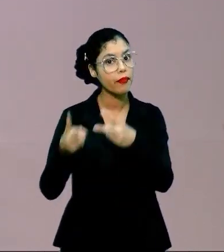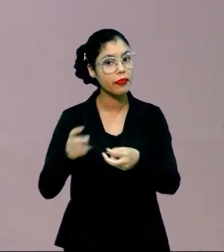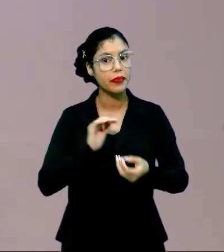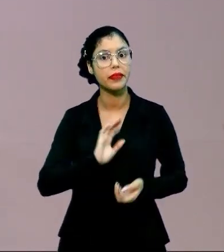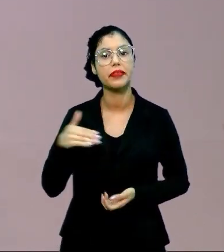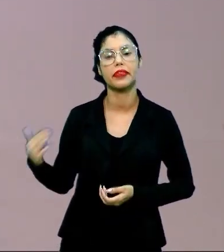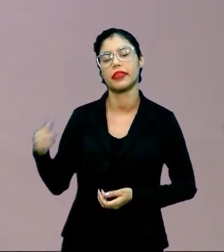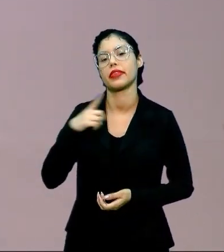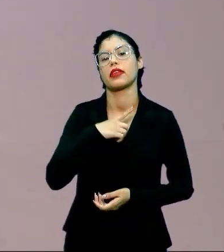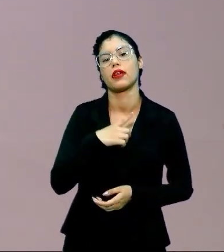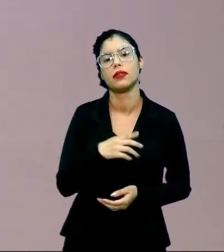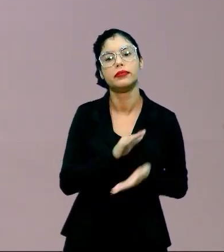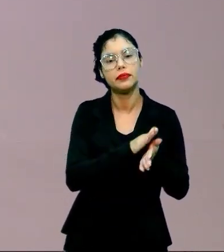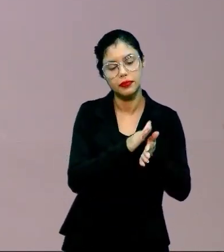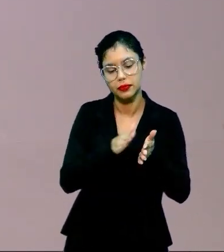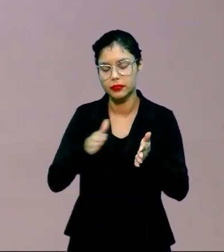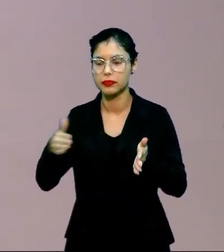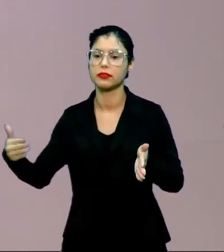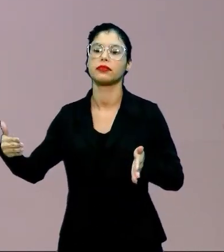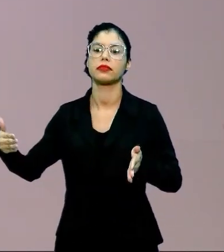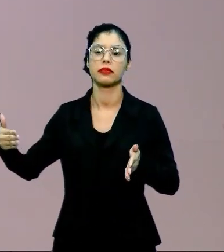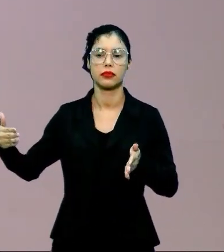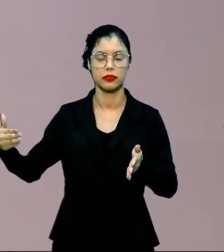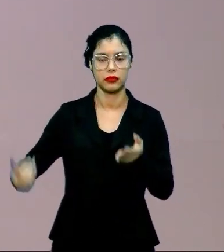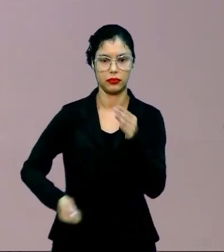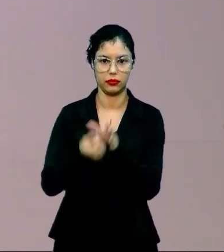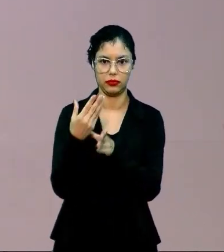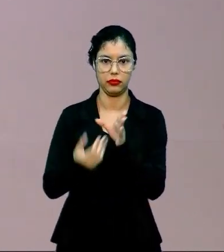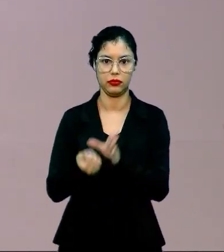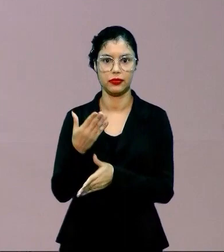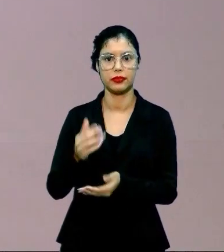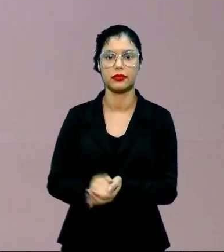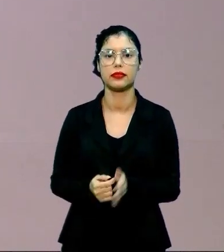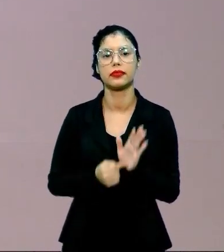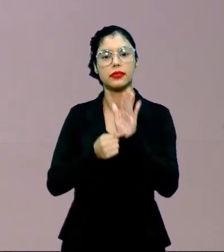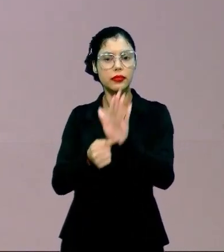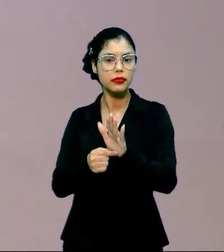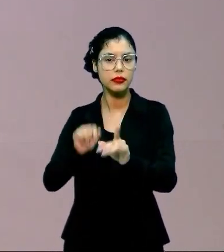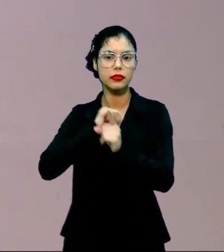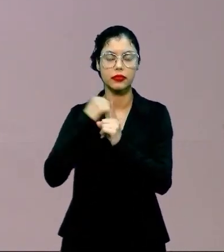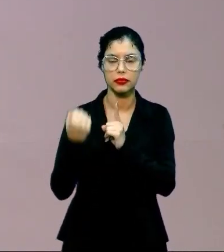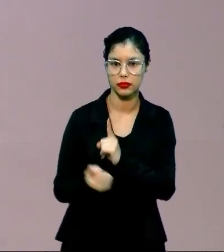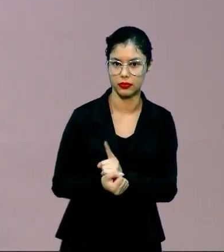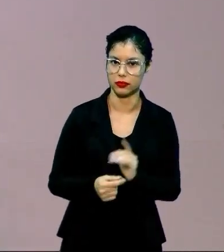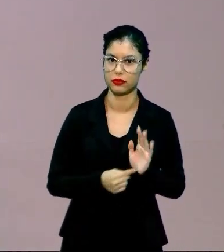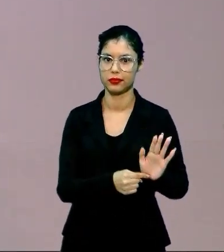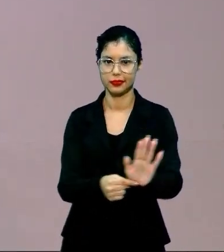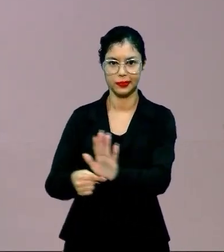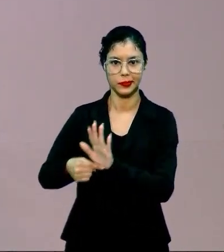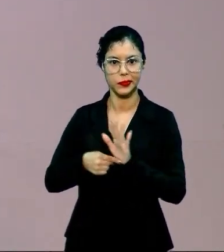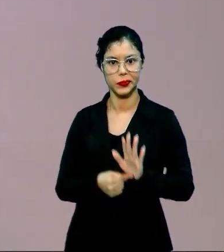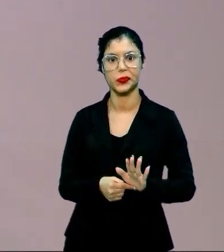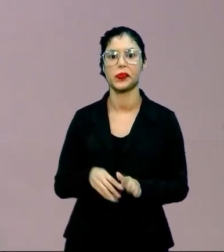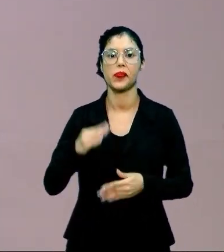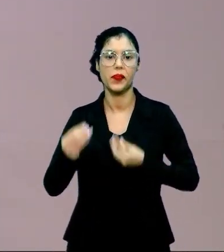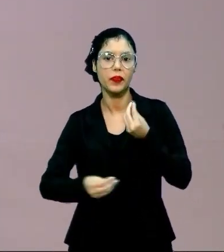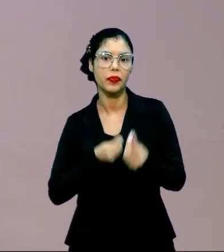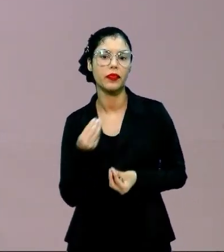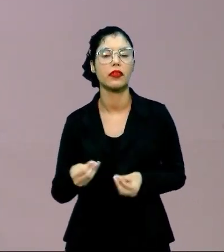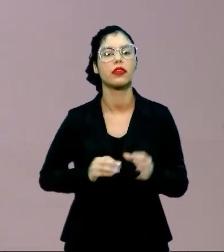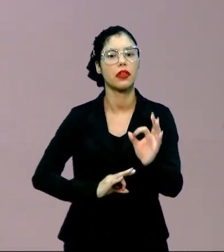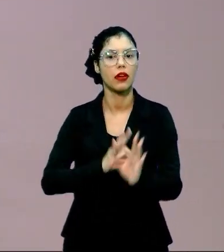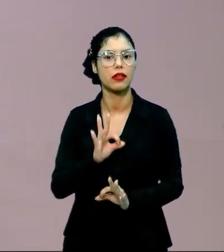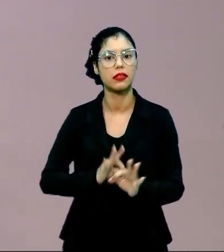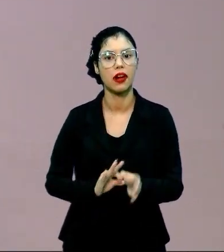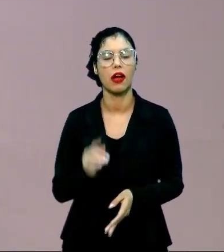enquanto eu tinha ali no realismo uma produção de denúncia social, de mostrar como a sociedade estava